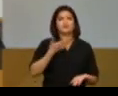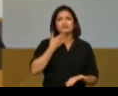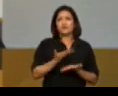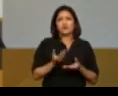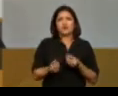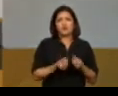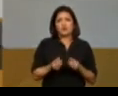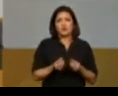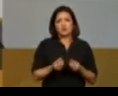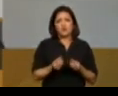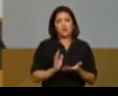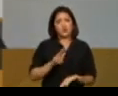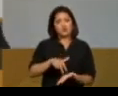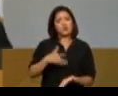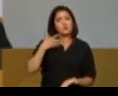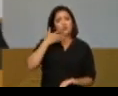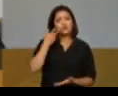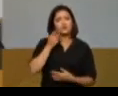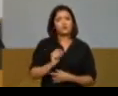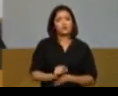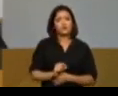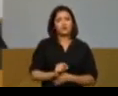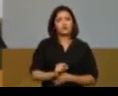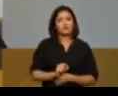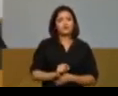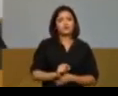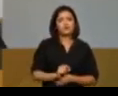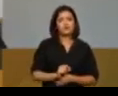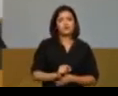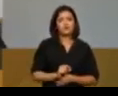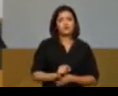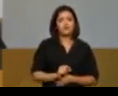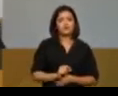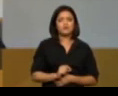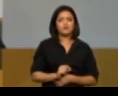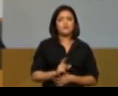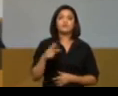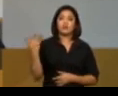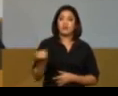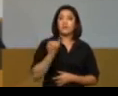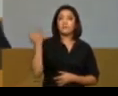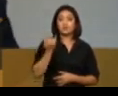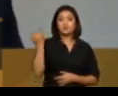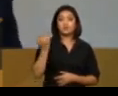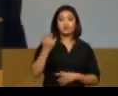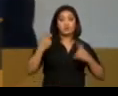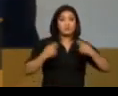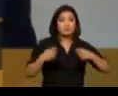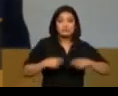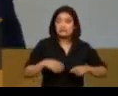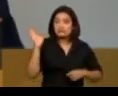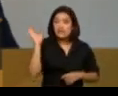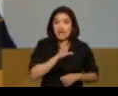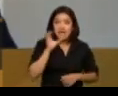argumento que foi lançado da tribuna, segundo o qual seria importante, necessário, urgente vender rapidamente